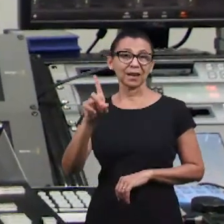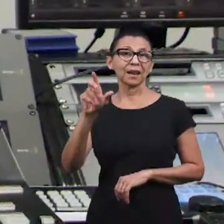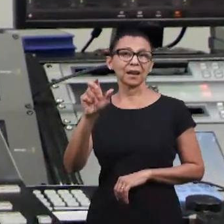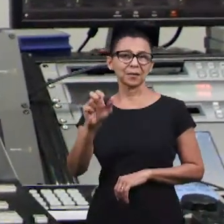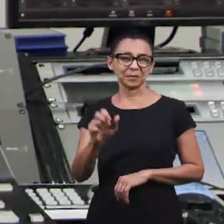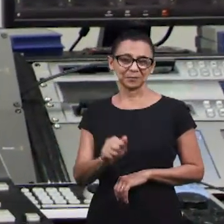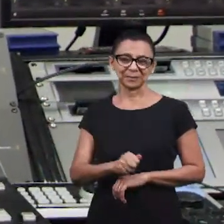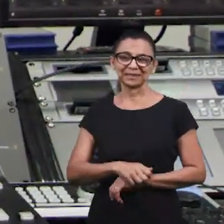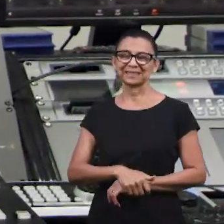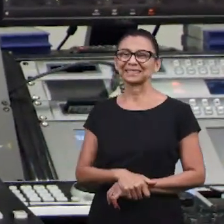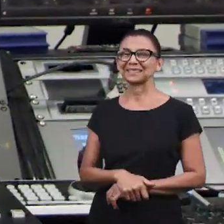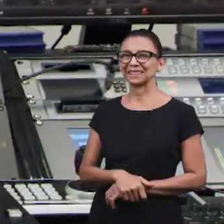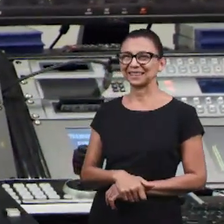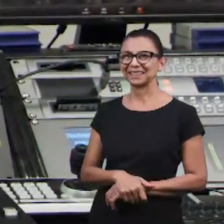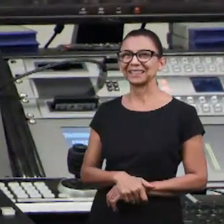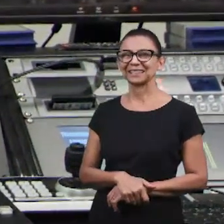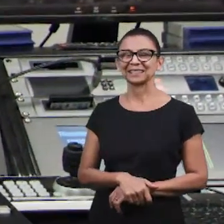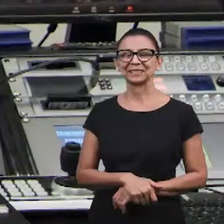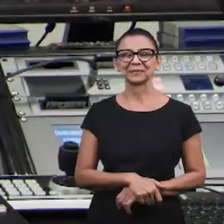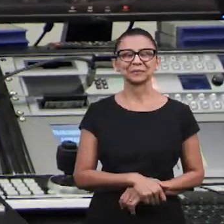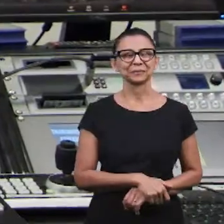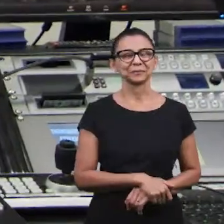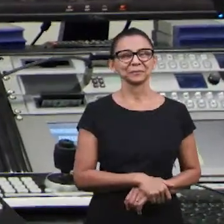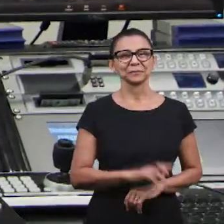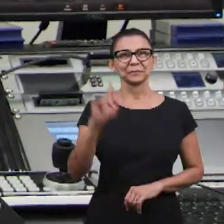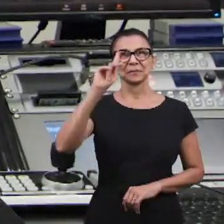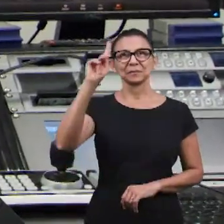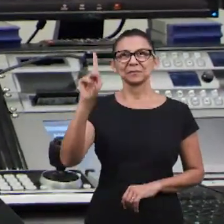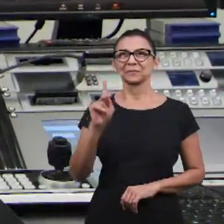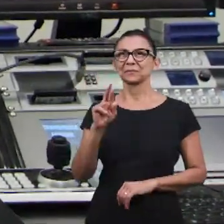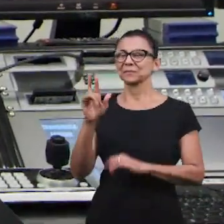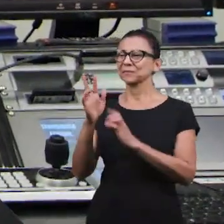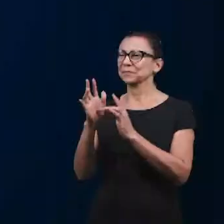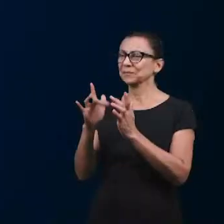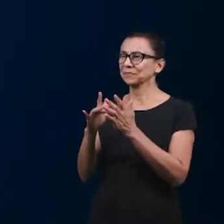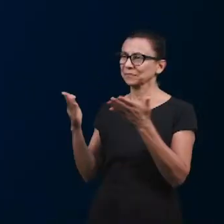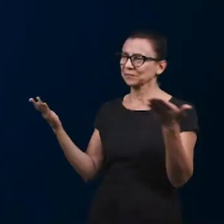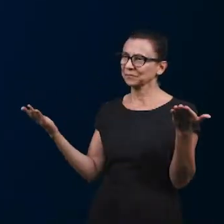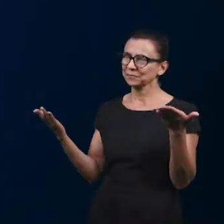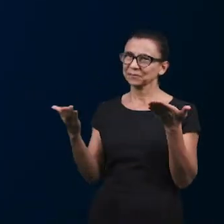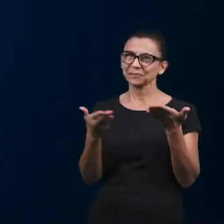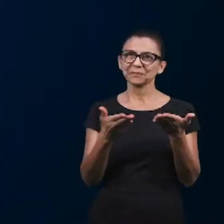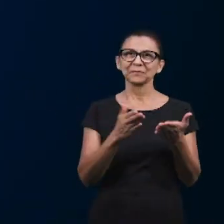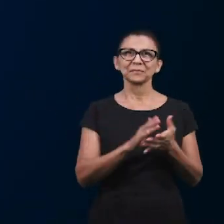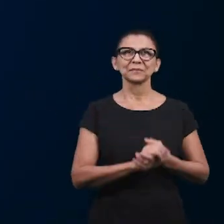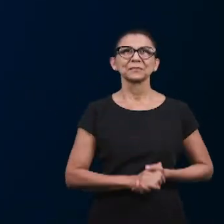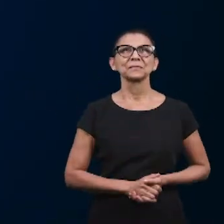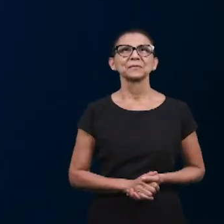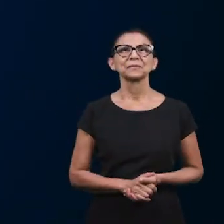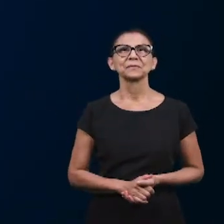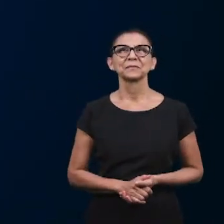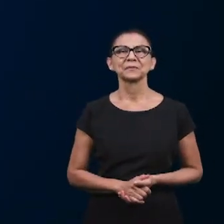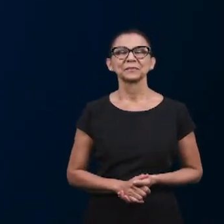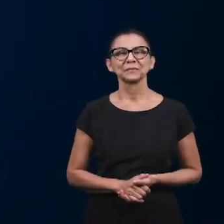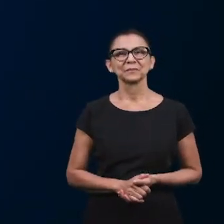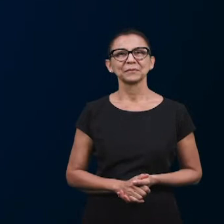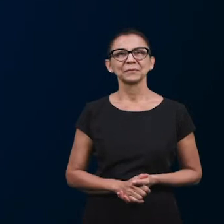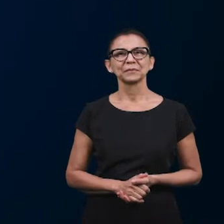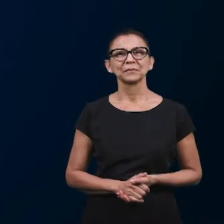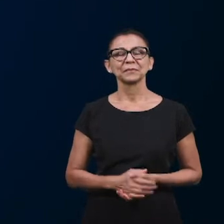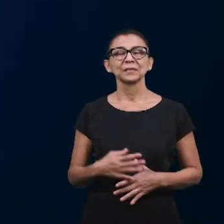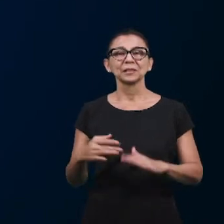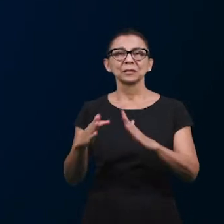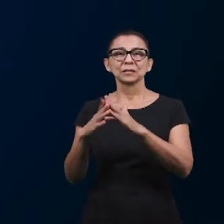em Camaçari, no estado da Bahia. Amanda, a paz do Senhor Jesus, irmã. A paz do Senhor, irmãos. Meu nome é Amanda, sou da